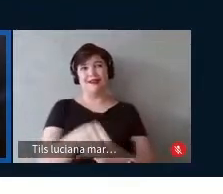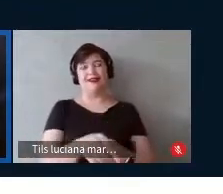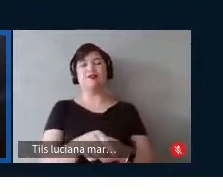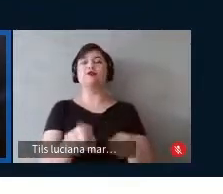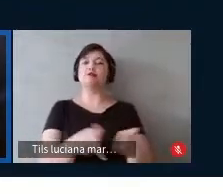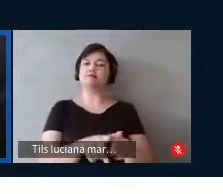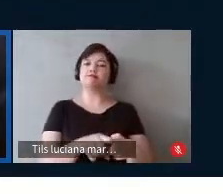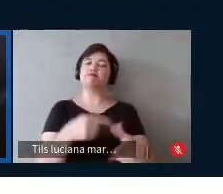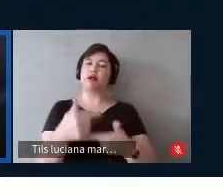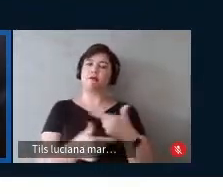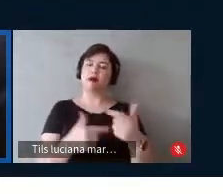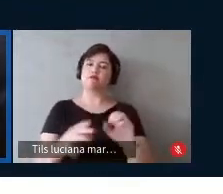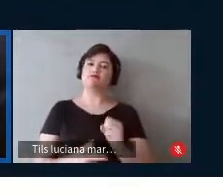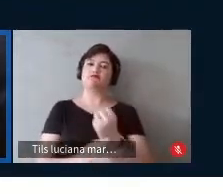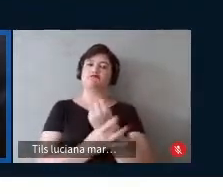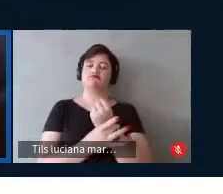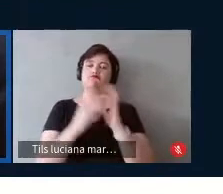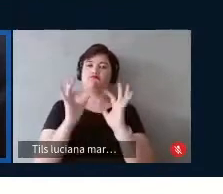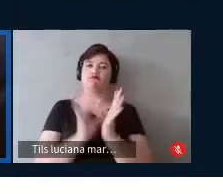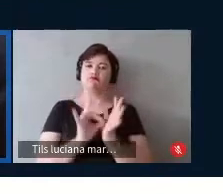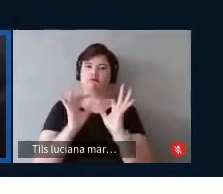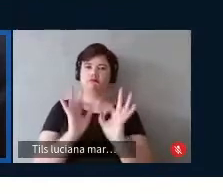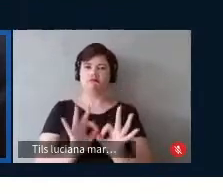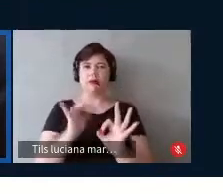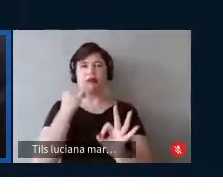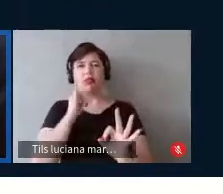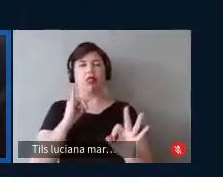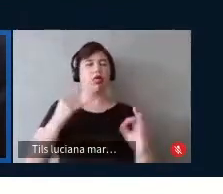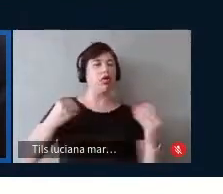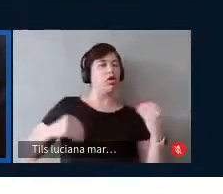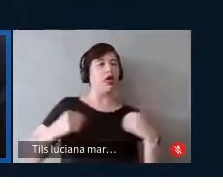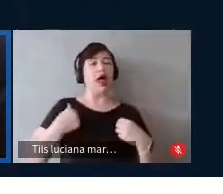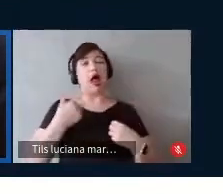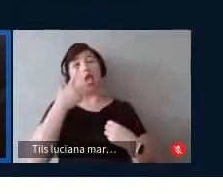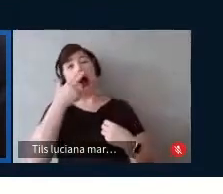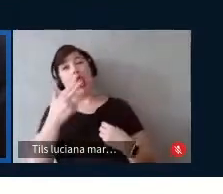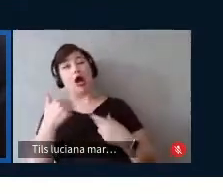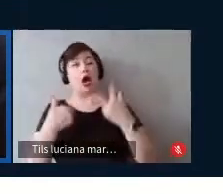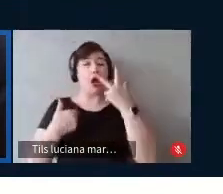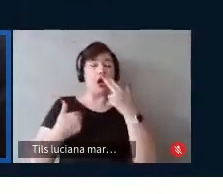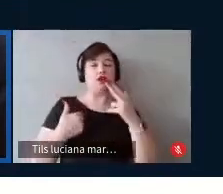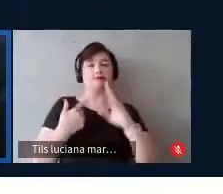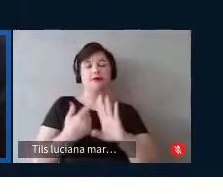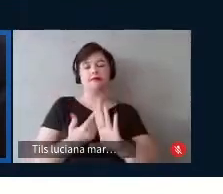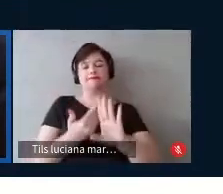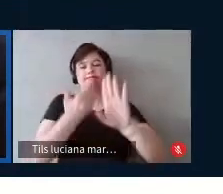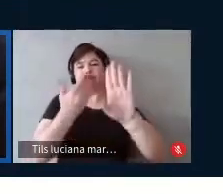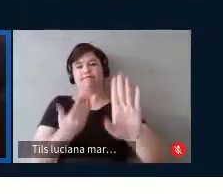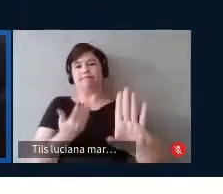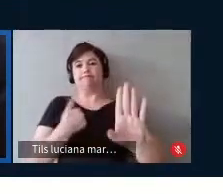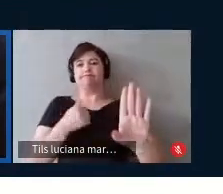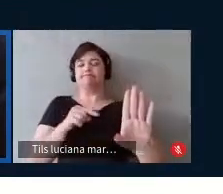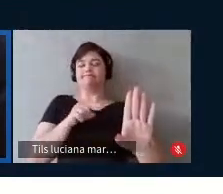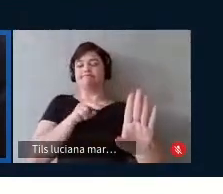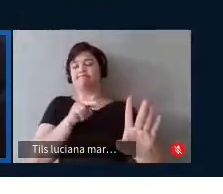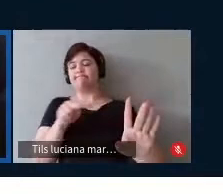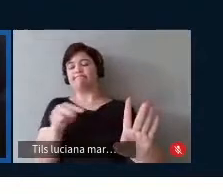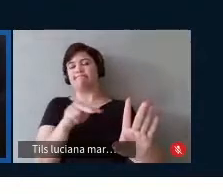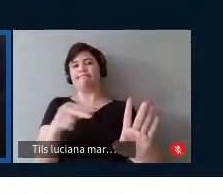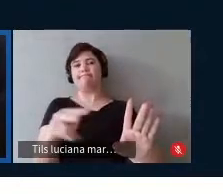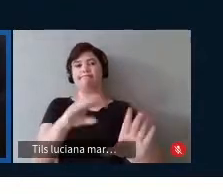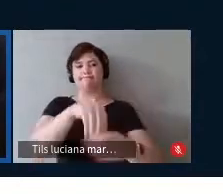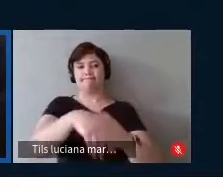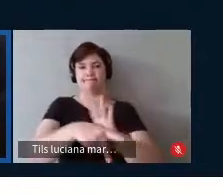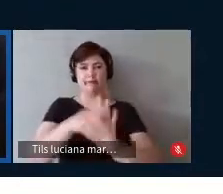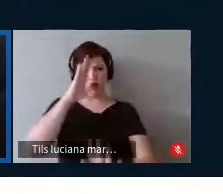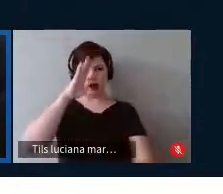trabalho sólido, de modo a não cair em subjetividades e manter o distanciamento necessário para uma análise de cunho acadêmico.